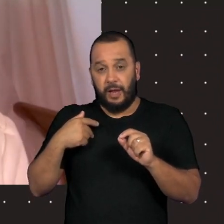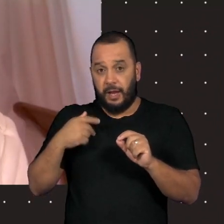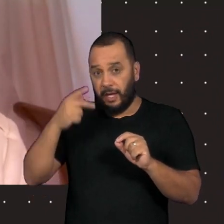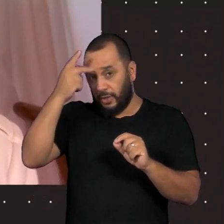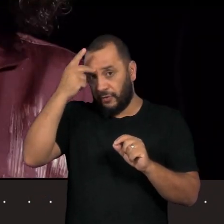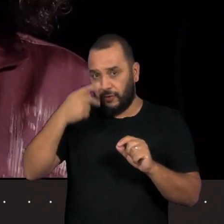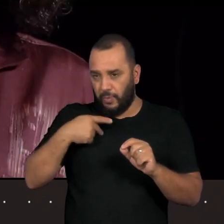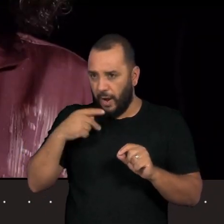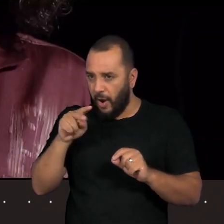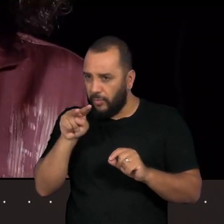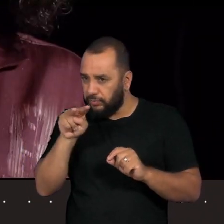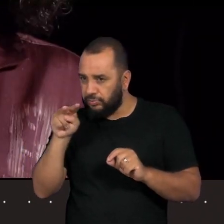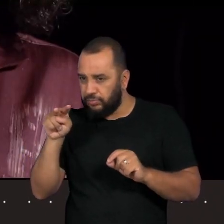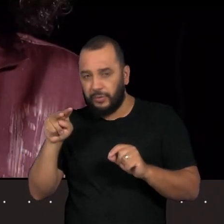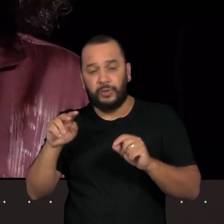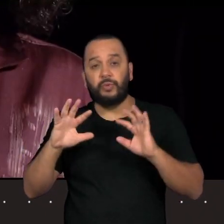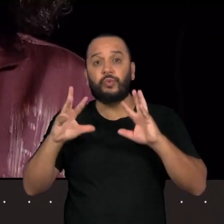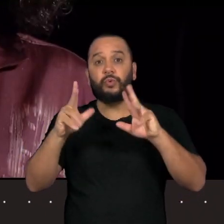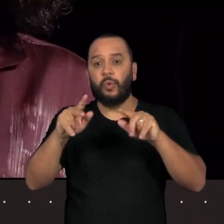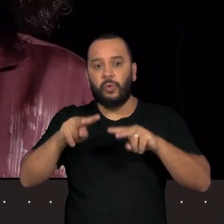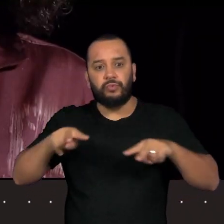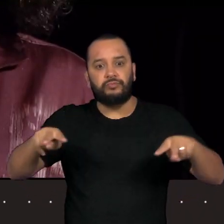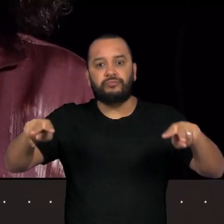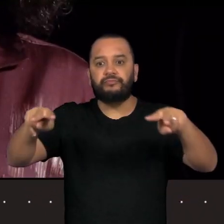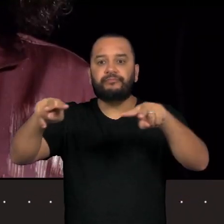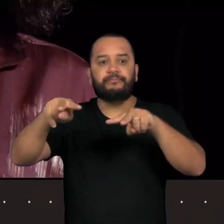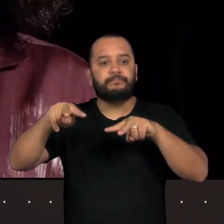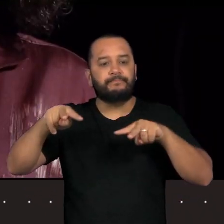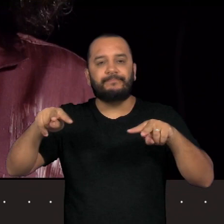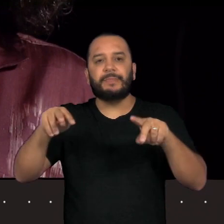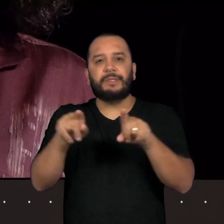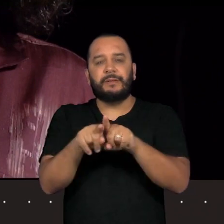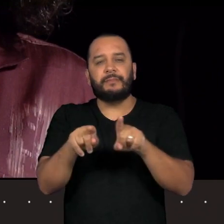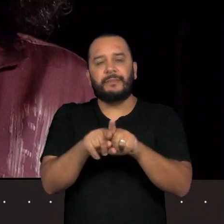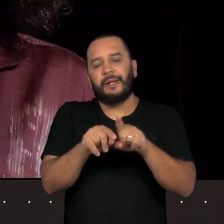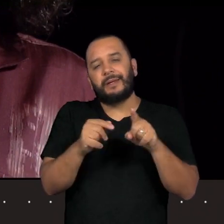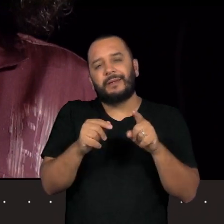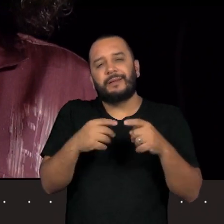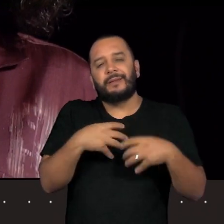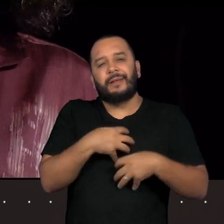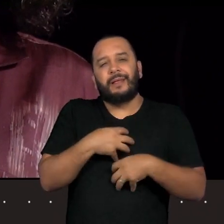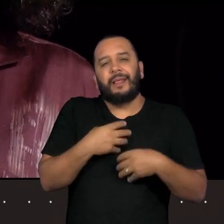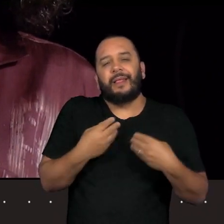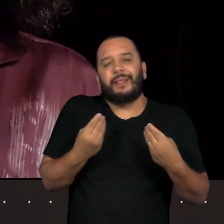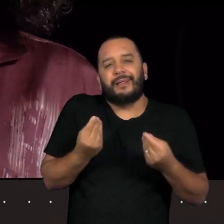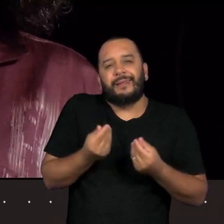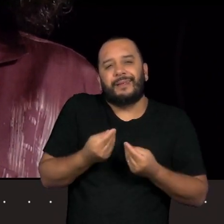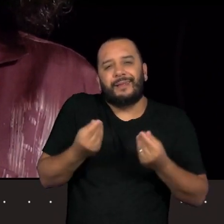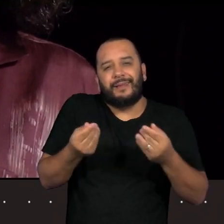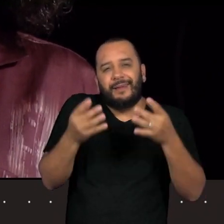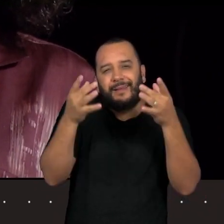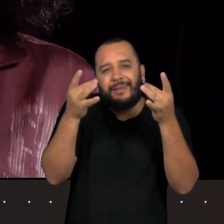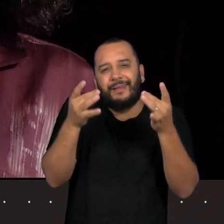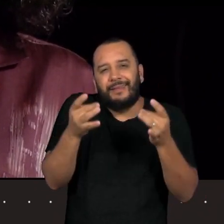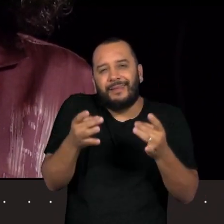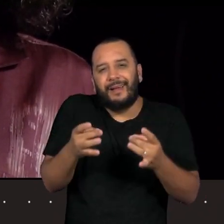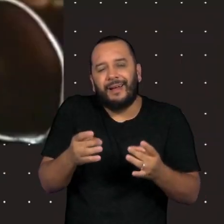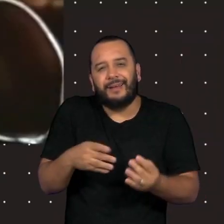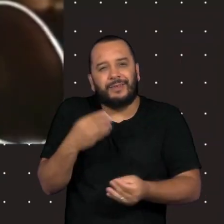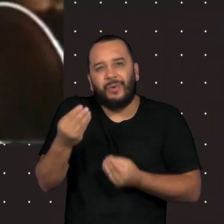da encenação geral, com a intimidade, a delicadeza, as sutilezas de uma interpretação e que